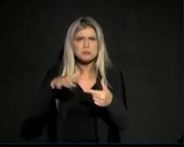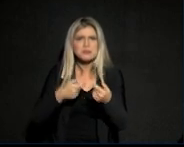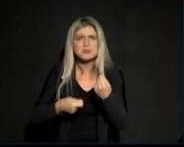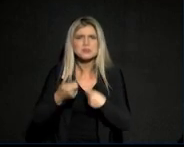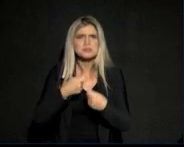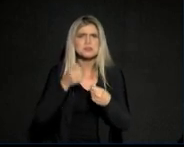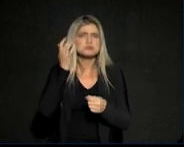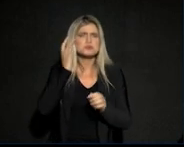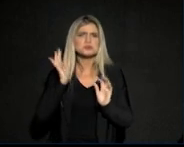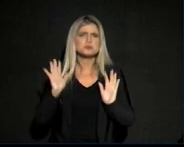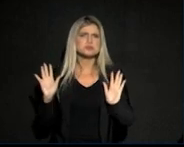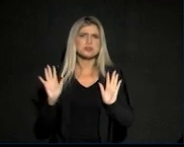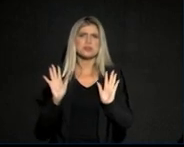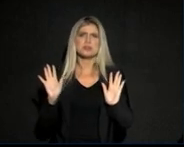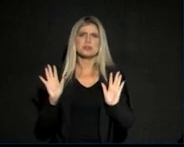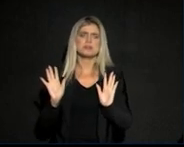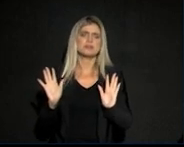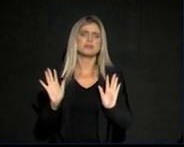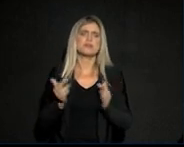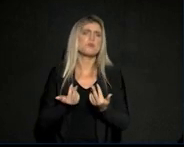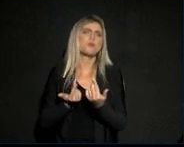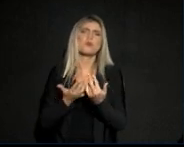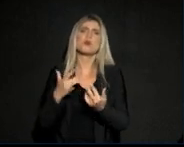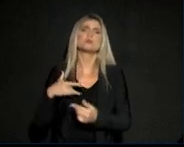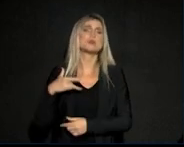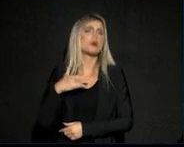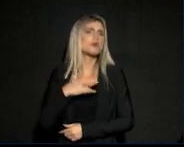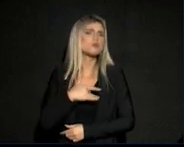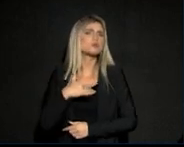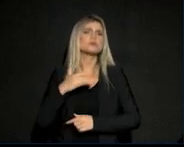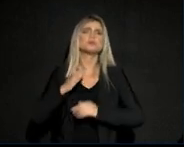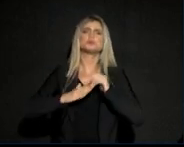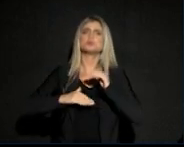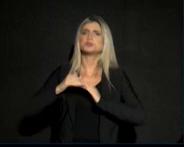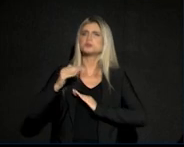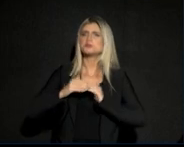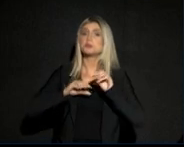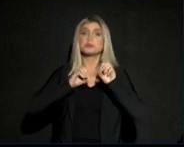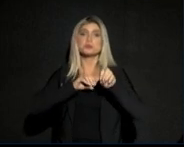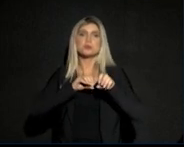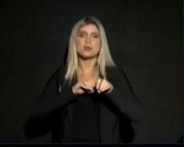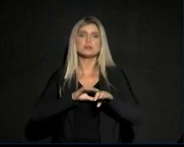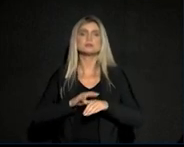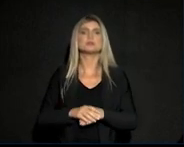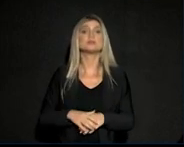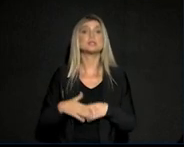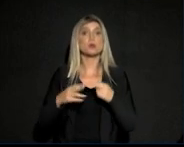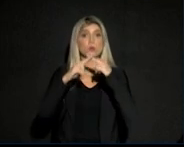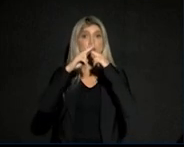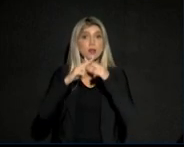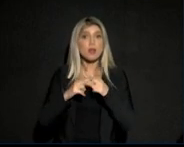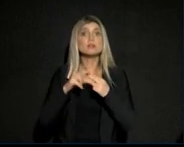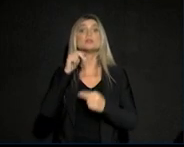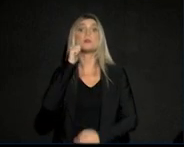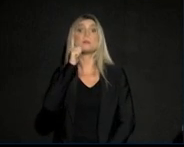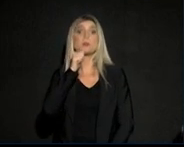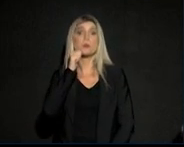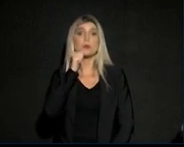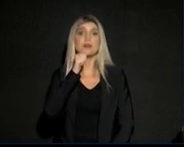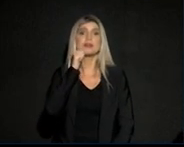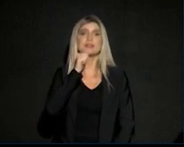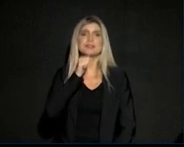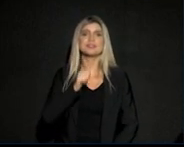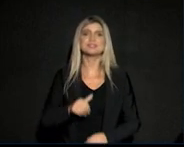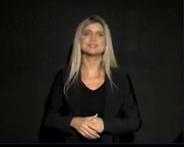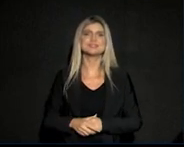queiram né assim como o mesmo vale para carreira de saúde ou de comunicação EA entrando no caixa para elas que foi um pouco quando eu